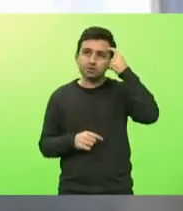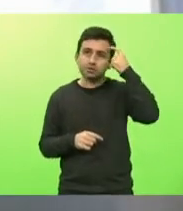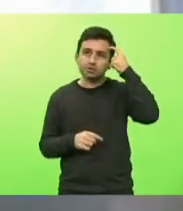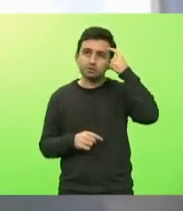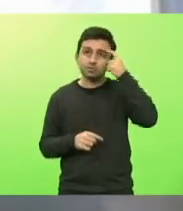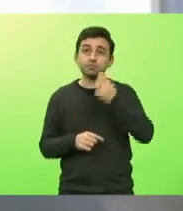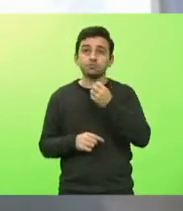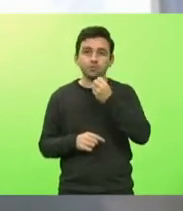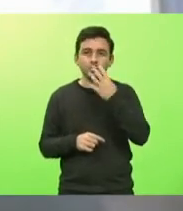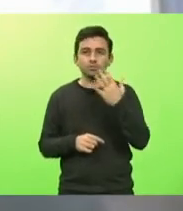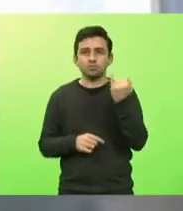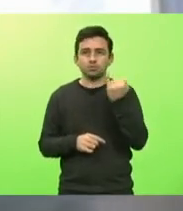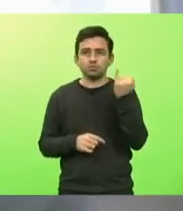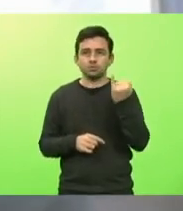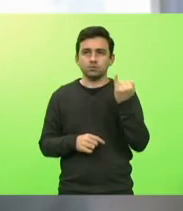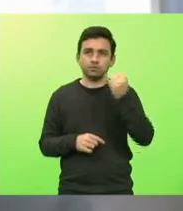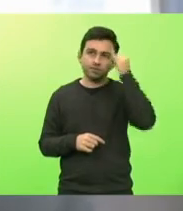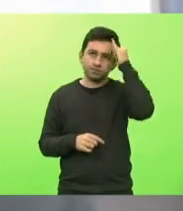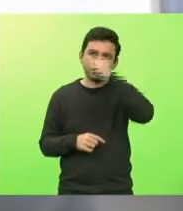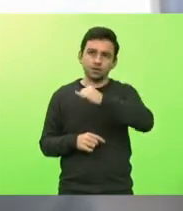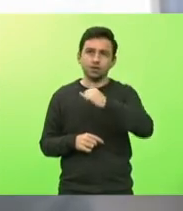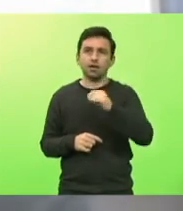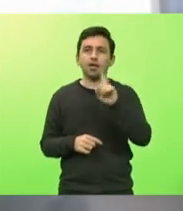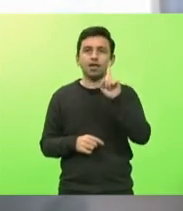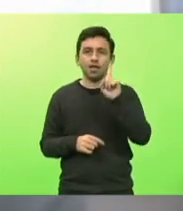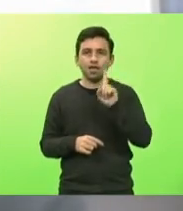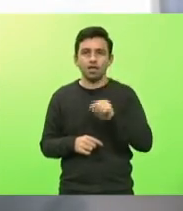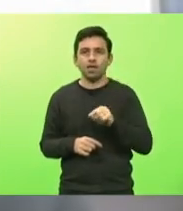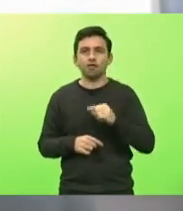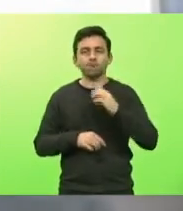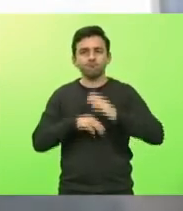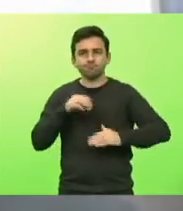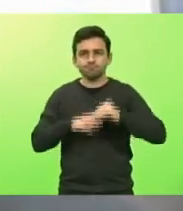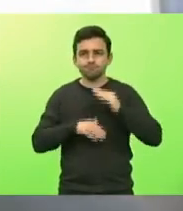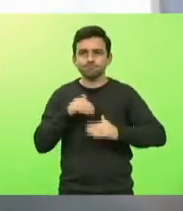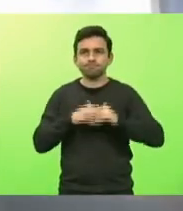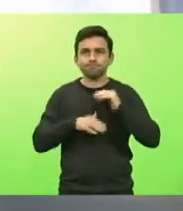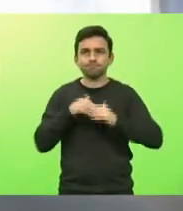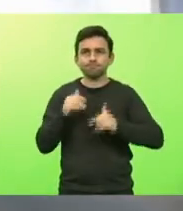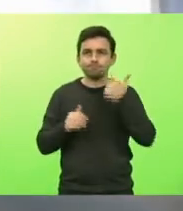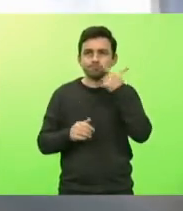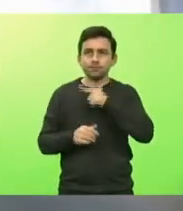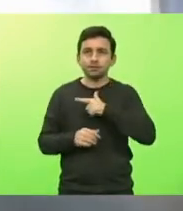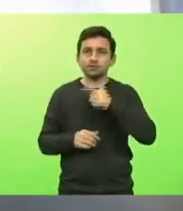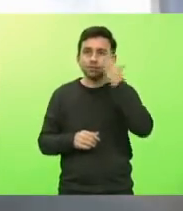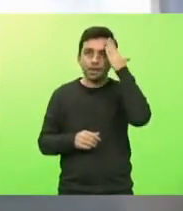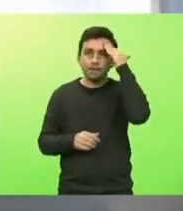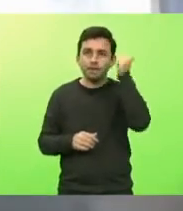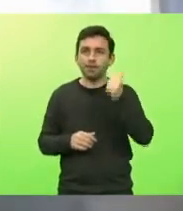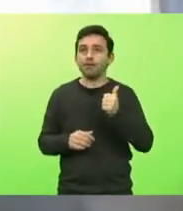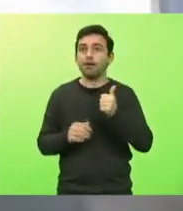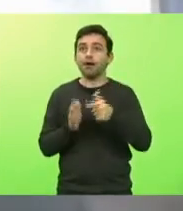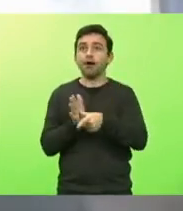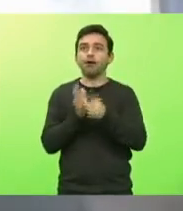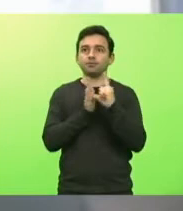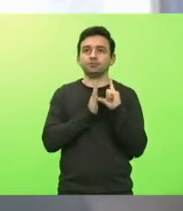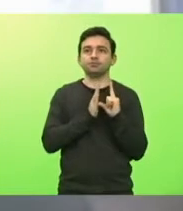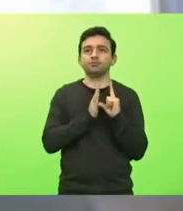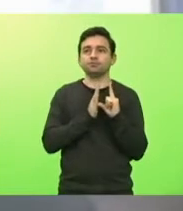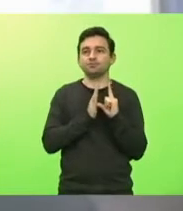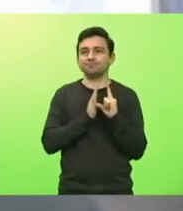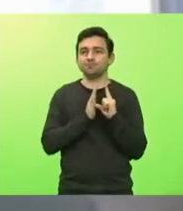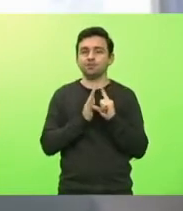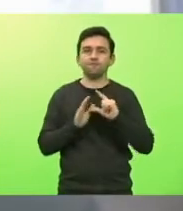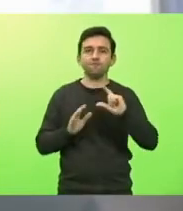neste combate é a capacidade de prever ocorrências climáticas com